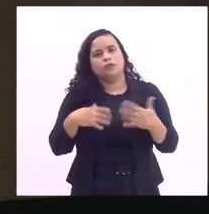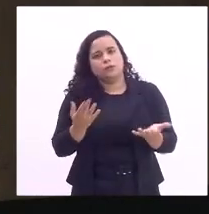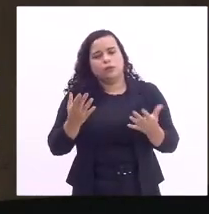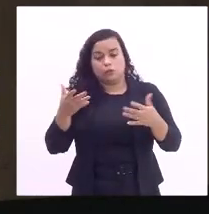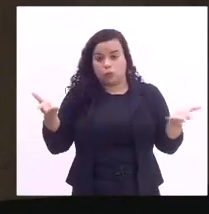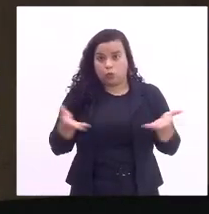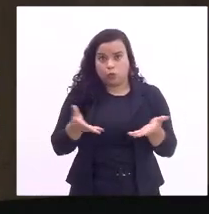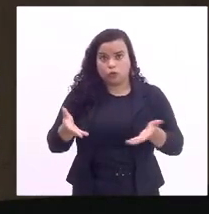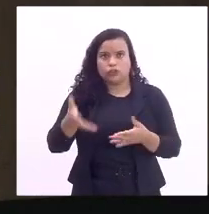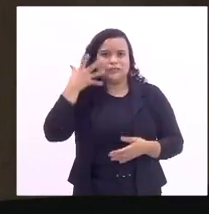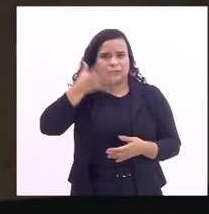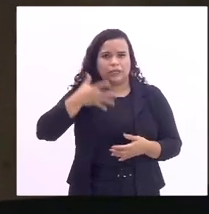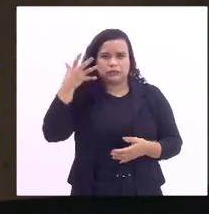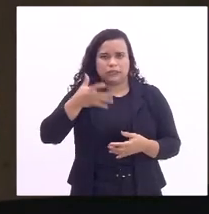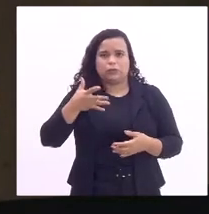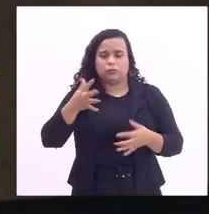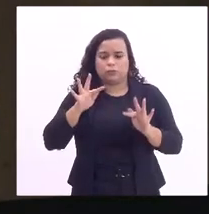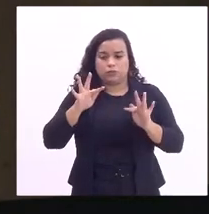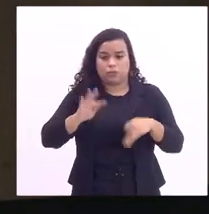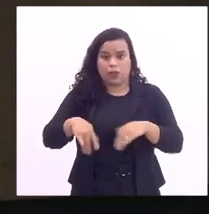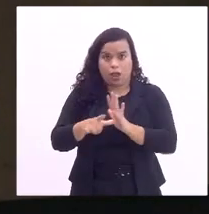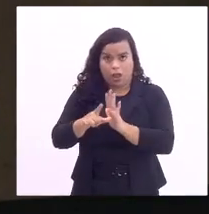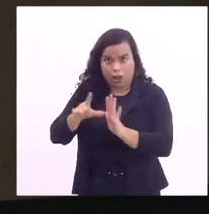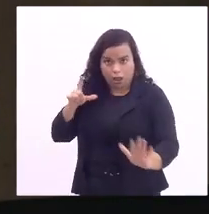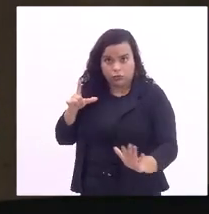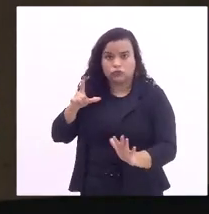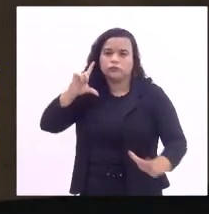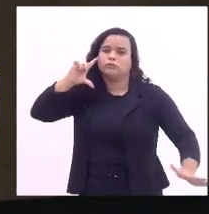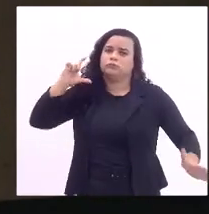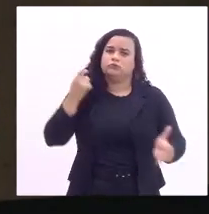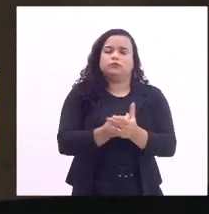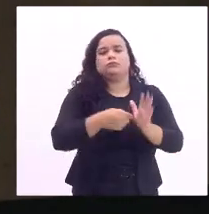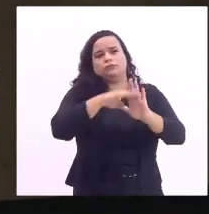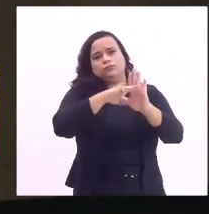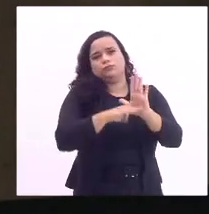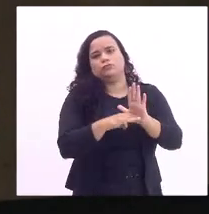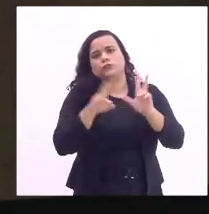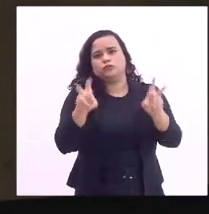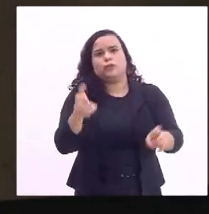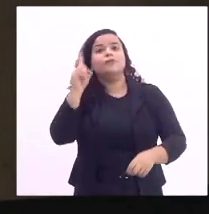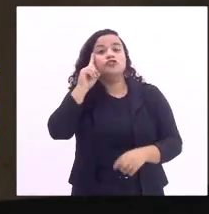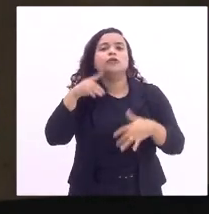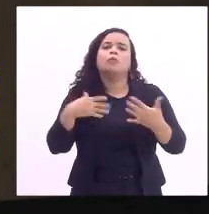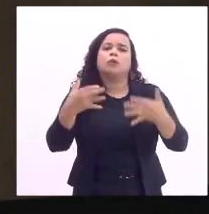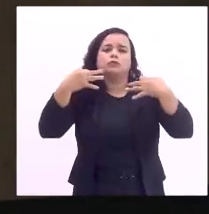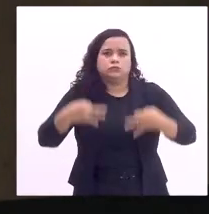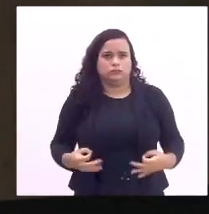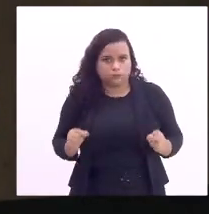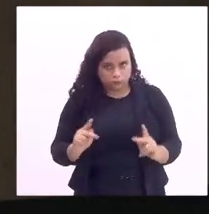sessão, ter aí uma definição sobre essa data.